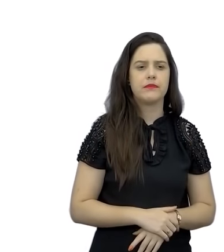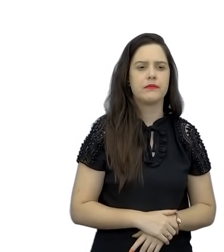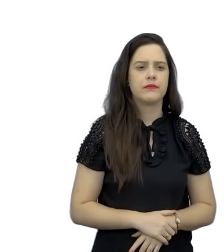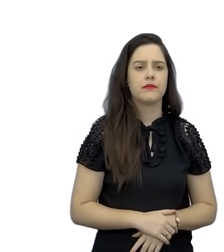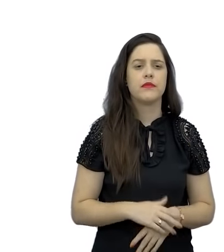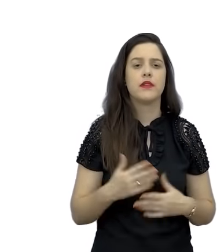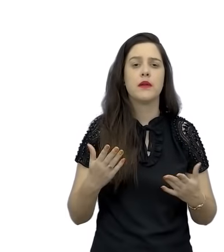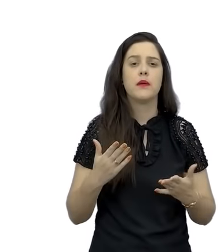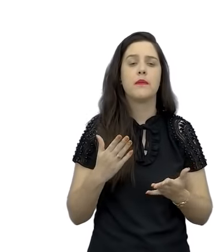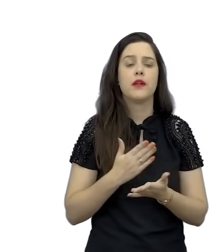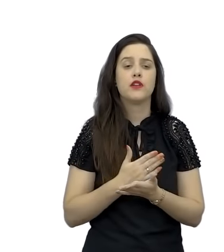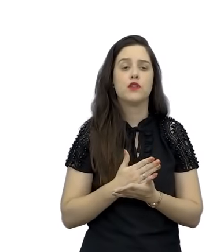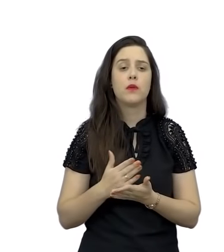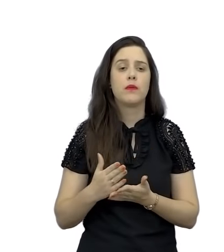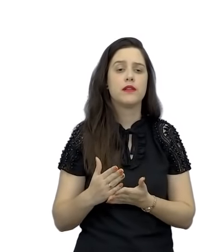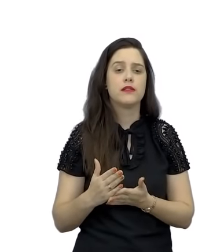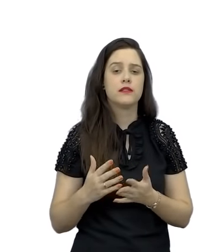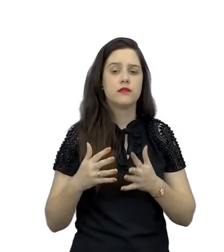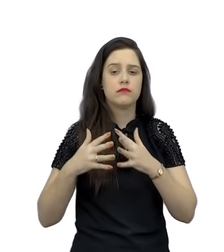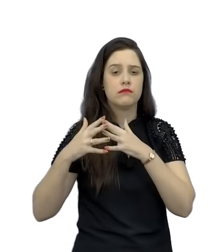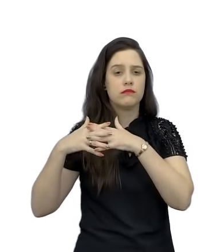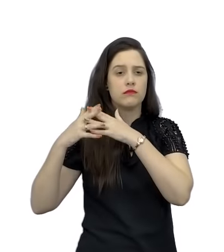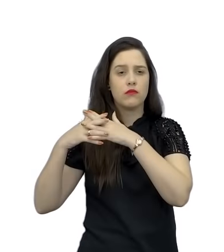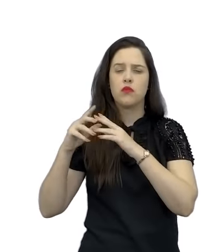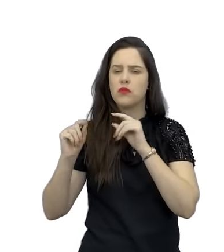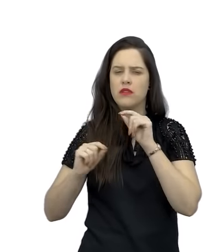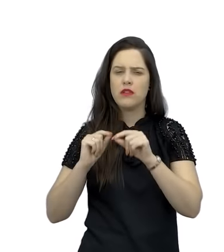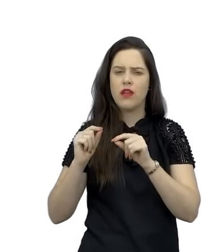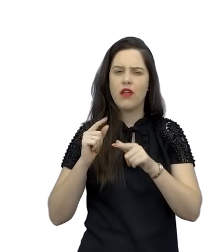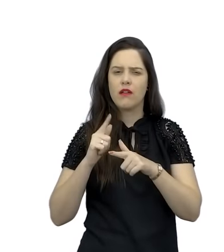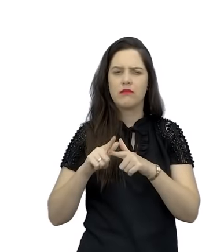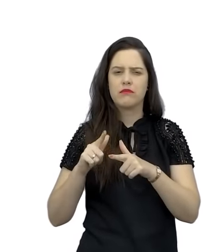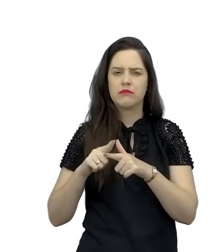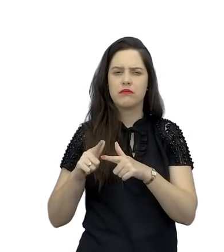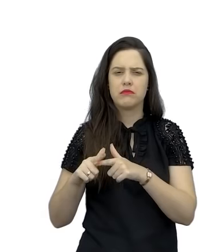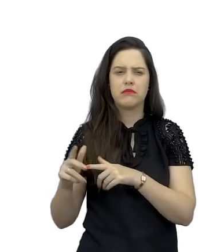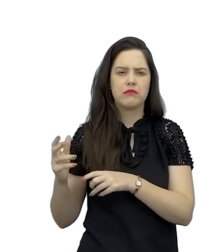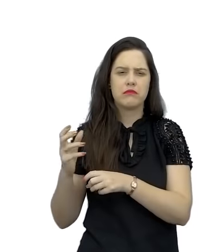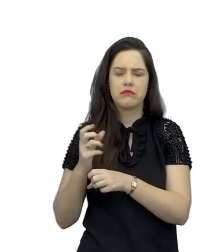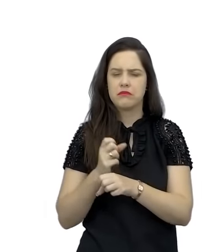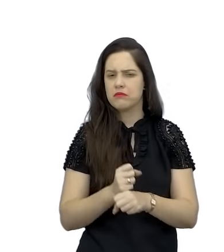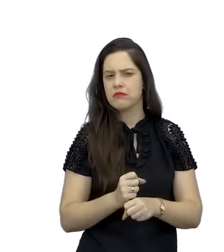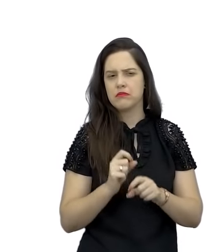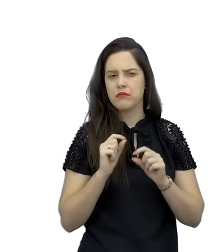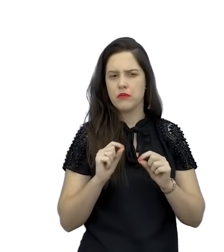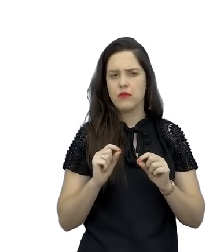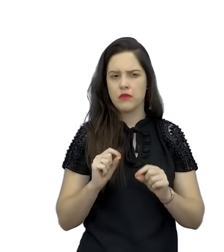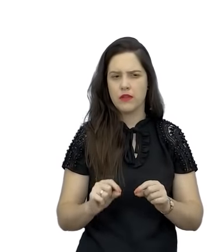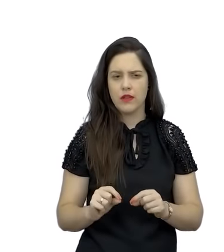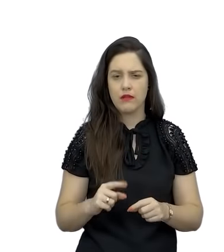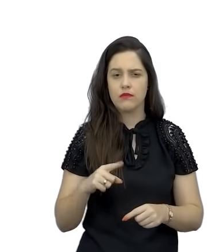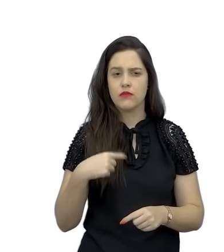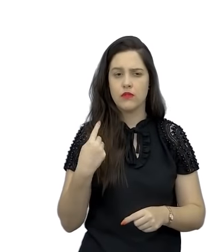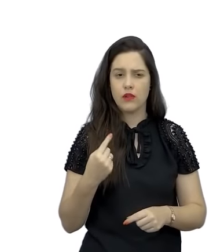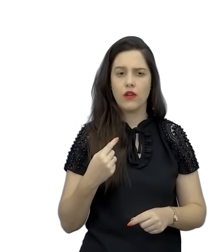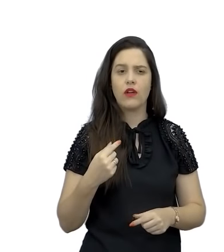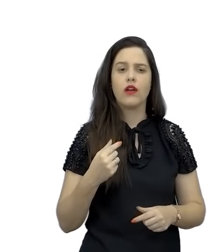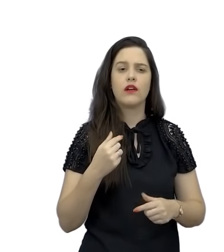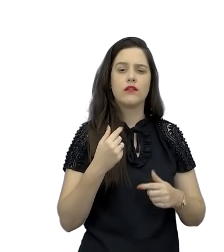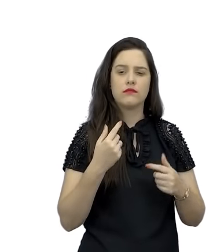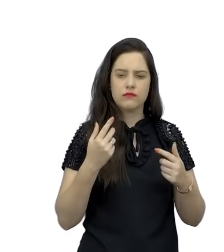gente começar a pensar, o que é um problema? Aí vocês vão falar, ai, de novo, nós já trabalhamos com resolução